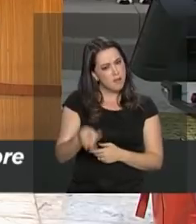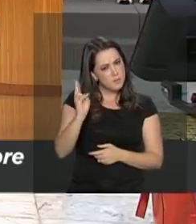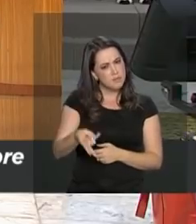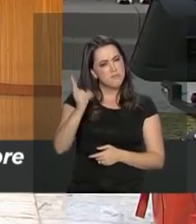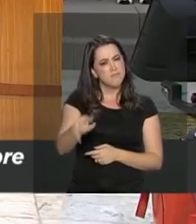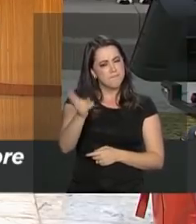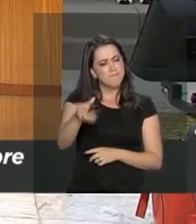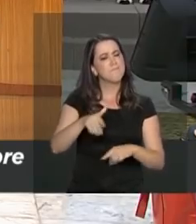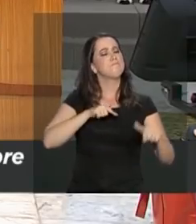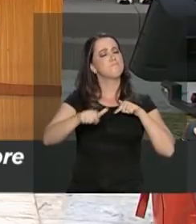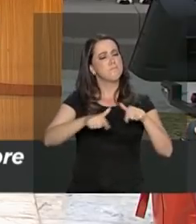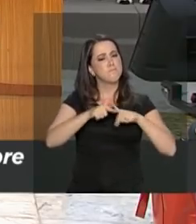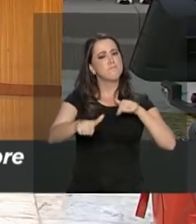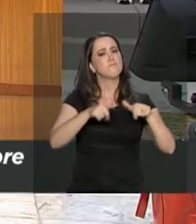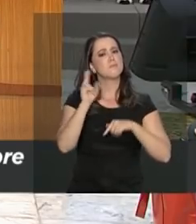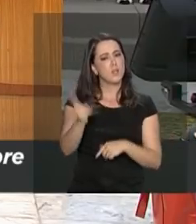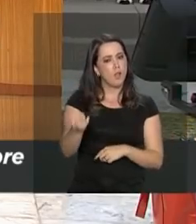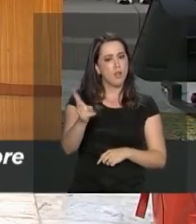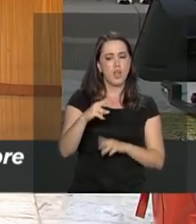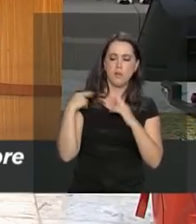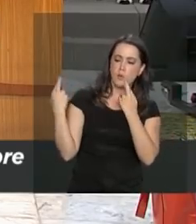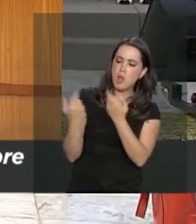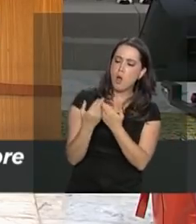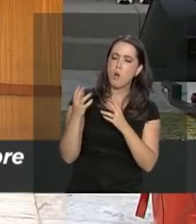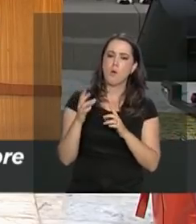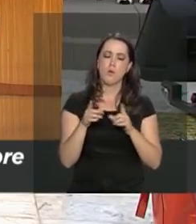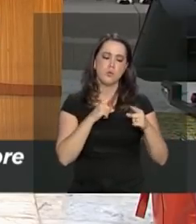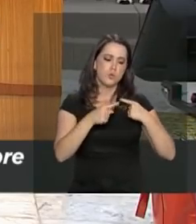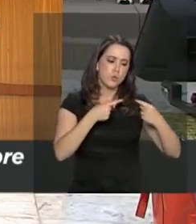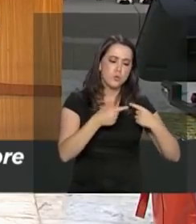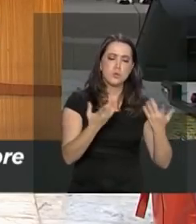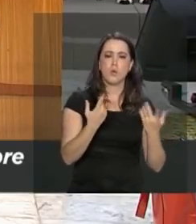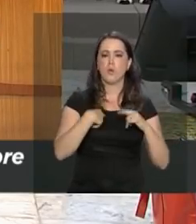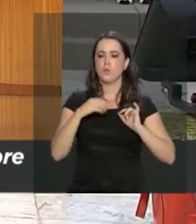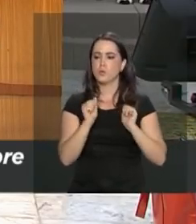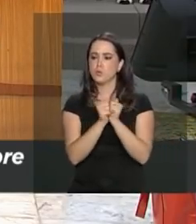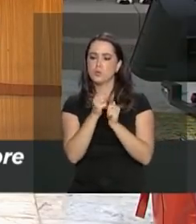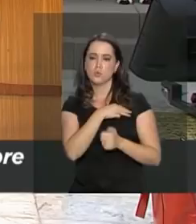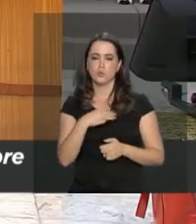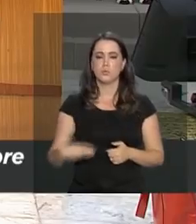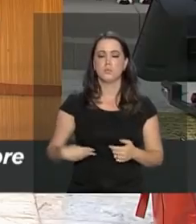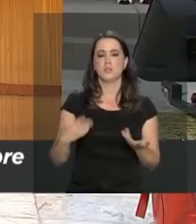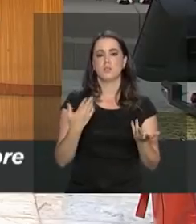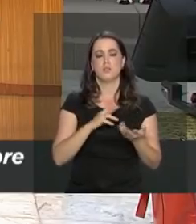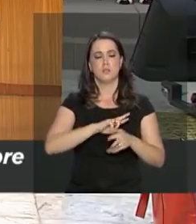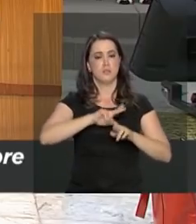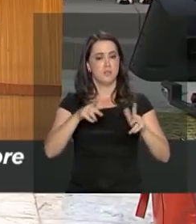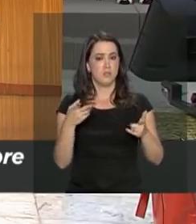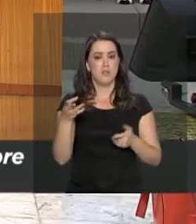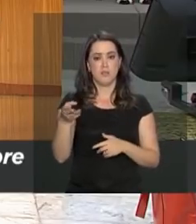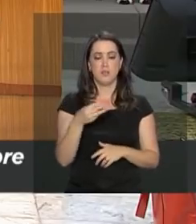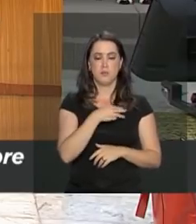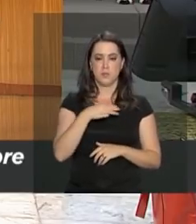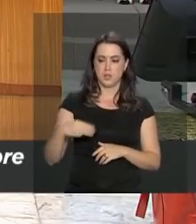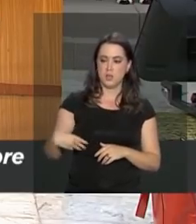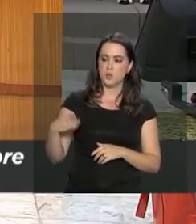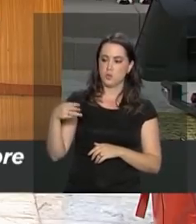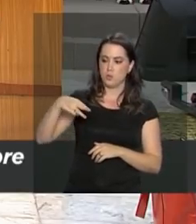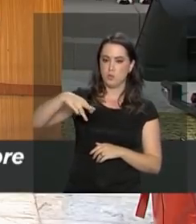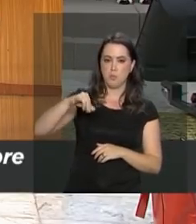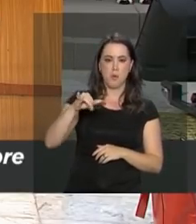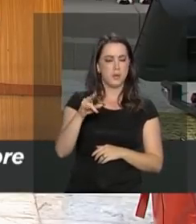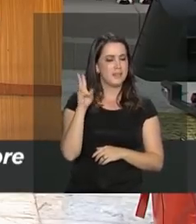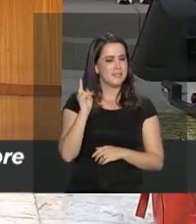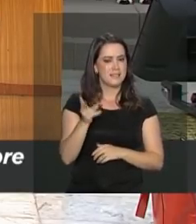nós trabalhamos permanentemente isso reuniões as mais variadas com os ministros é embora represente sábado